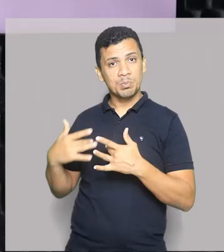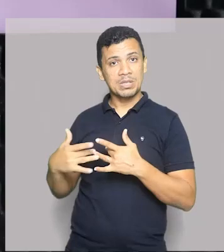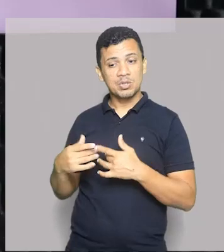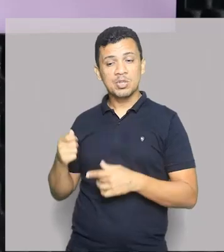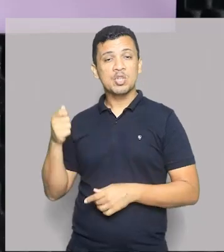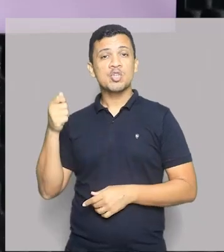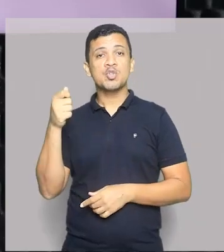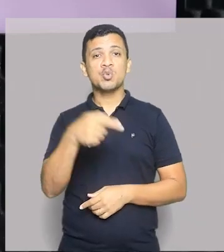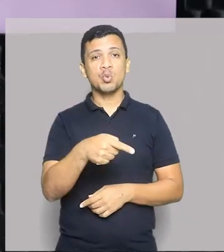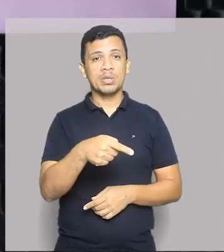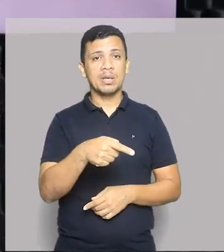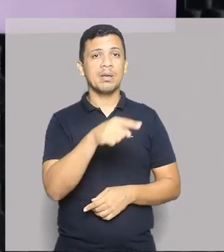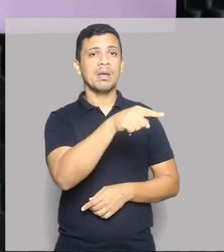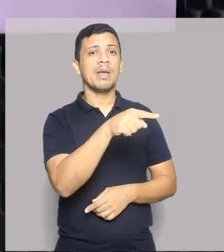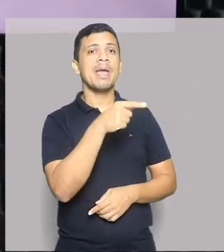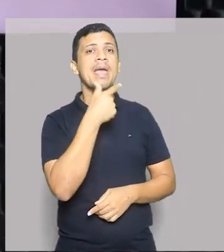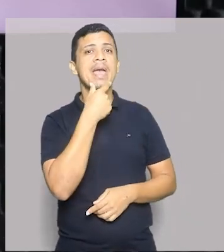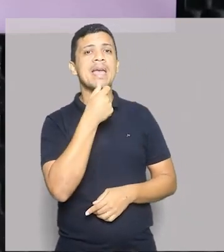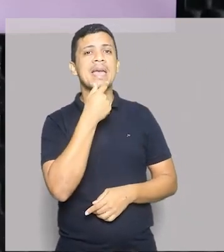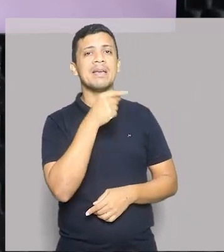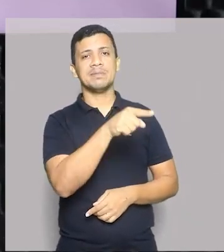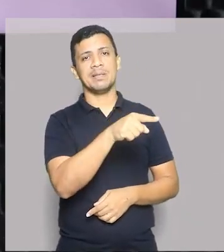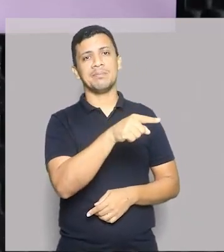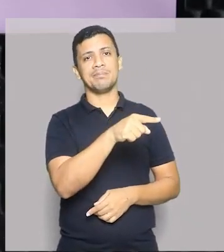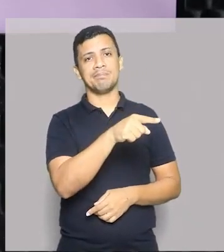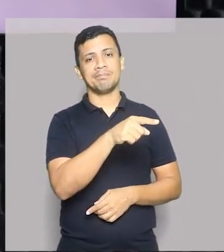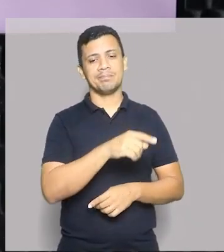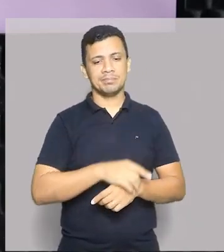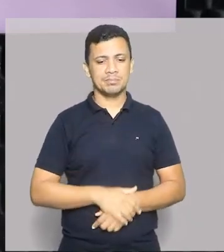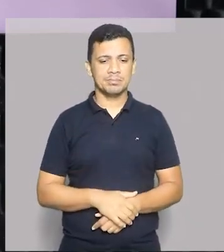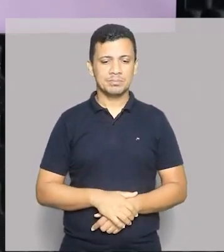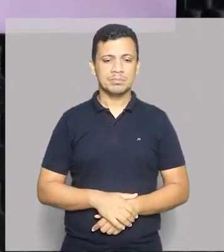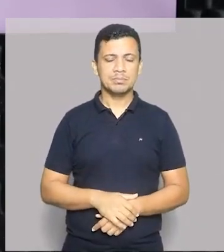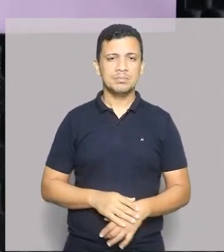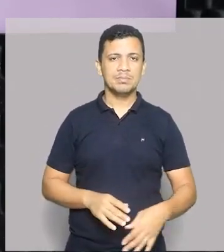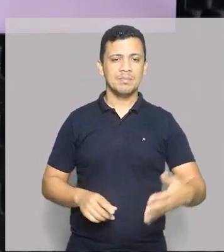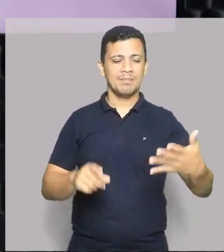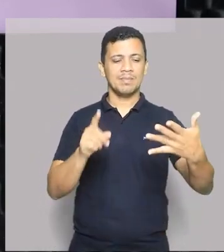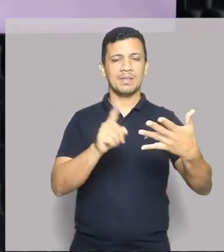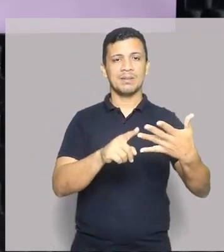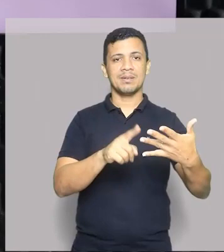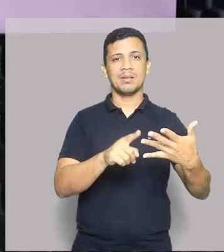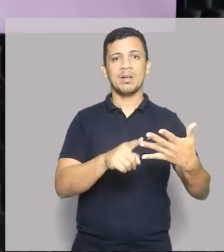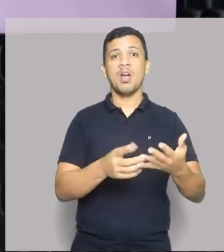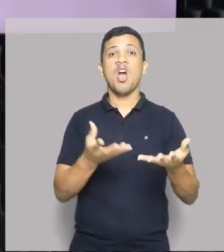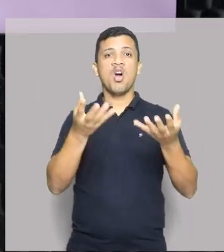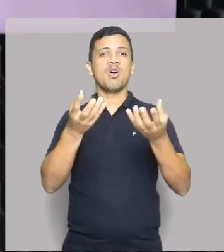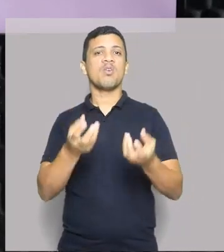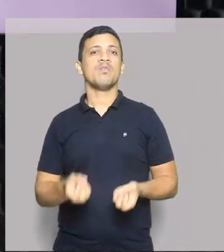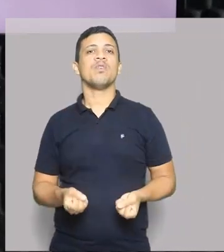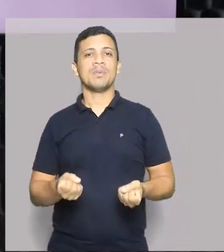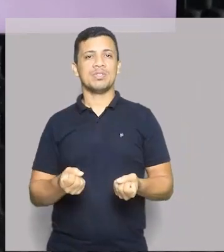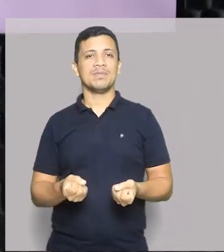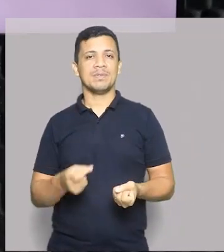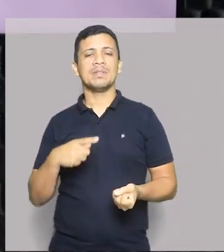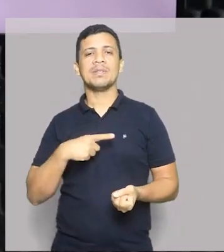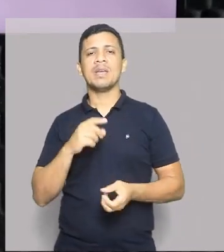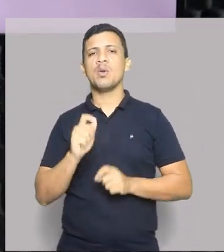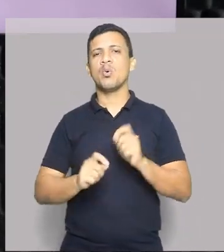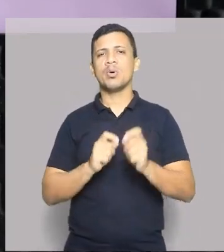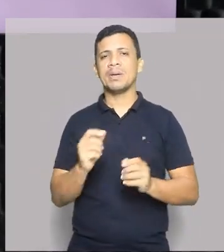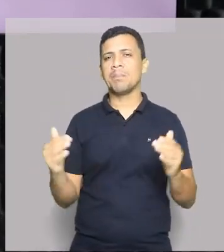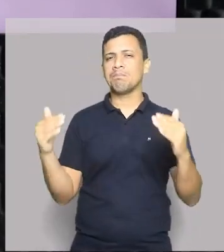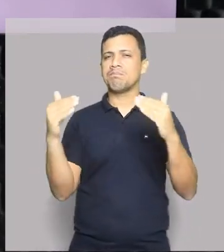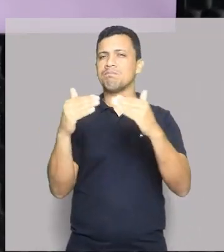ou então apenas só o que. As orações conformativas passam a ideia de conformidade. O que é